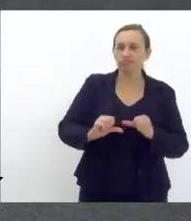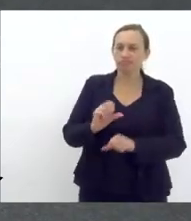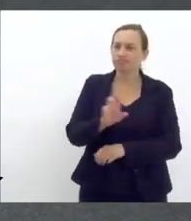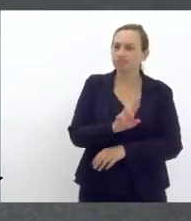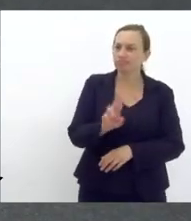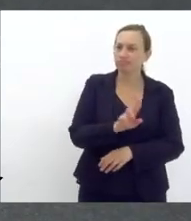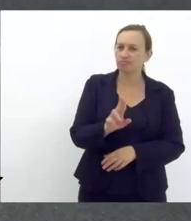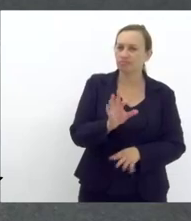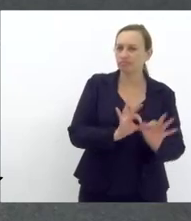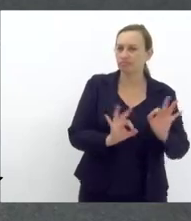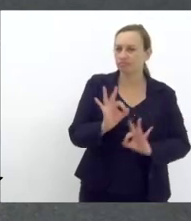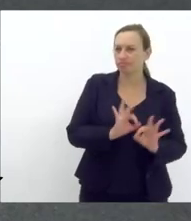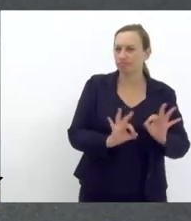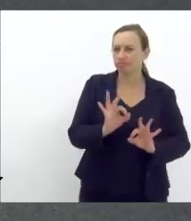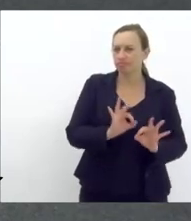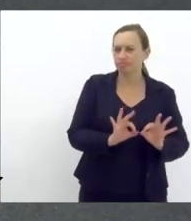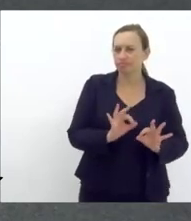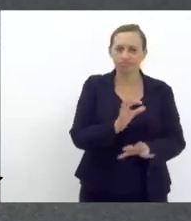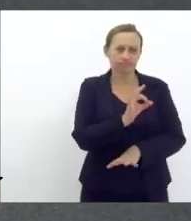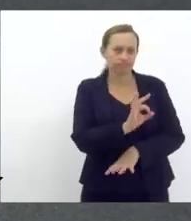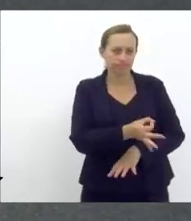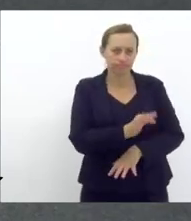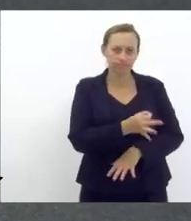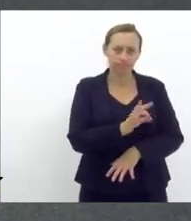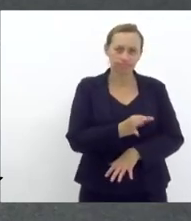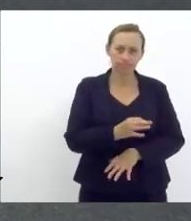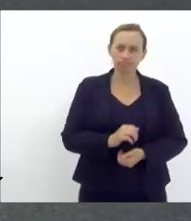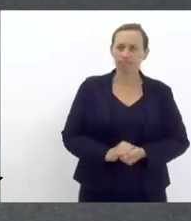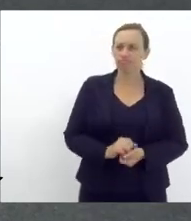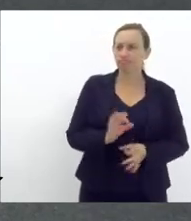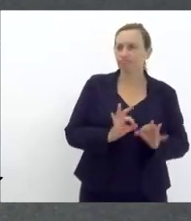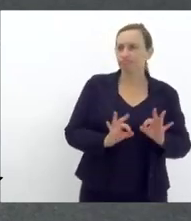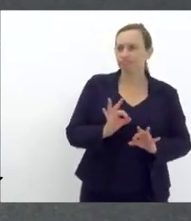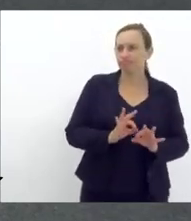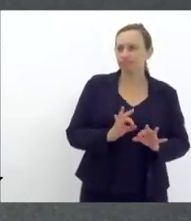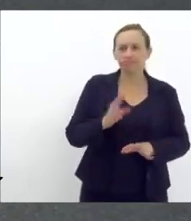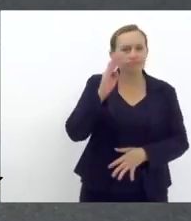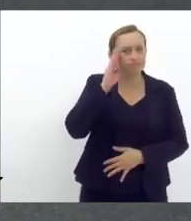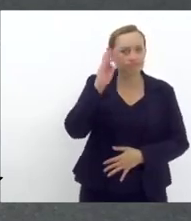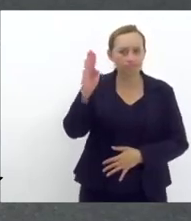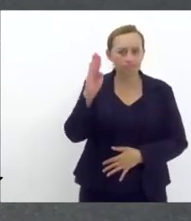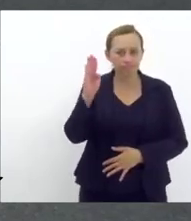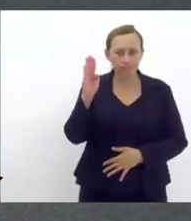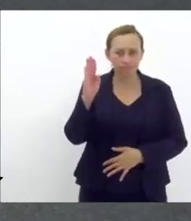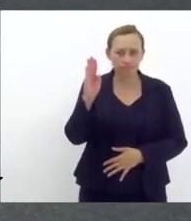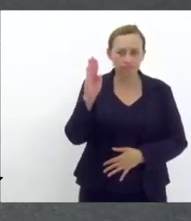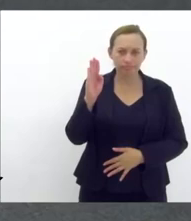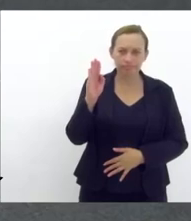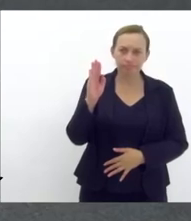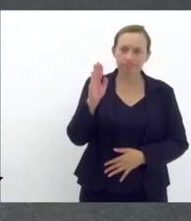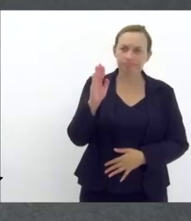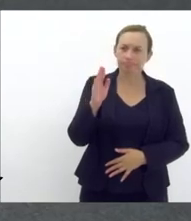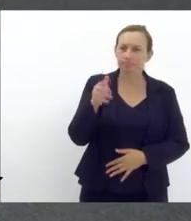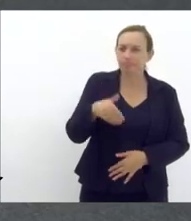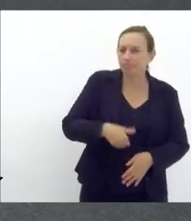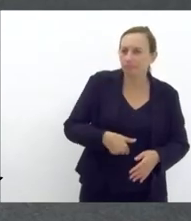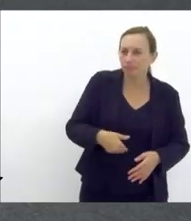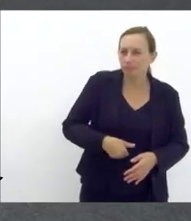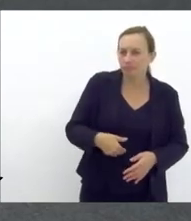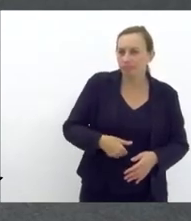do programa que é exatamente um programa fundamental para matar a fome do nosso país